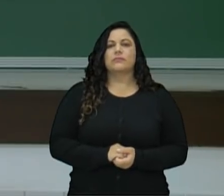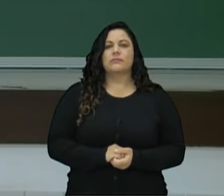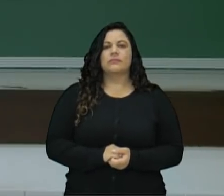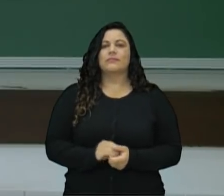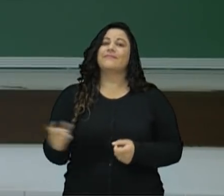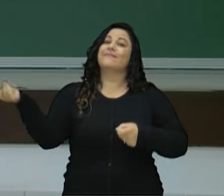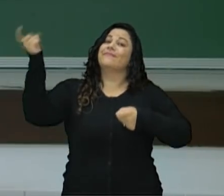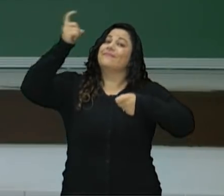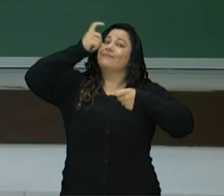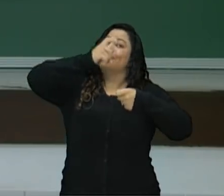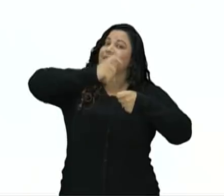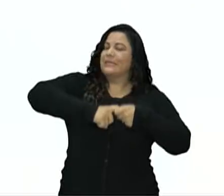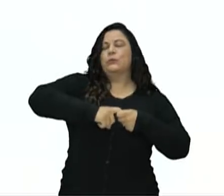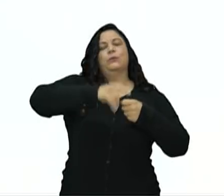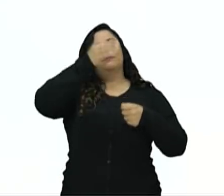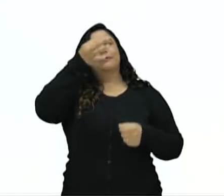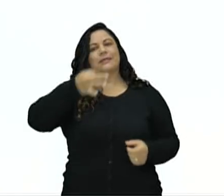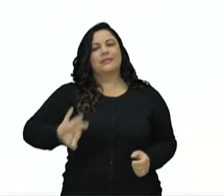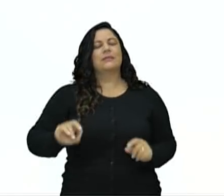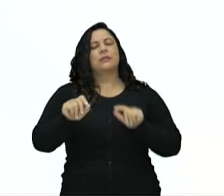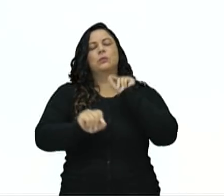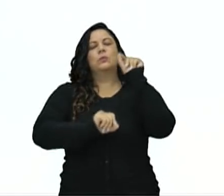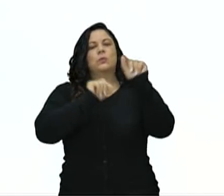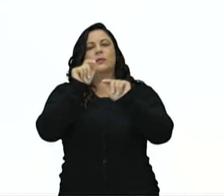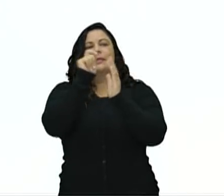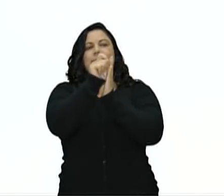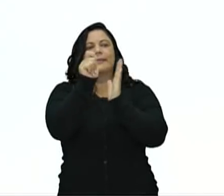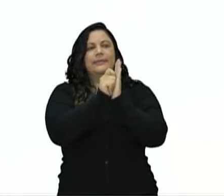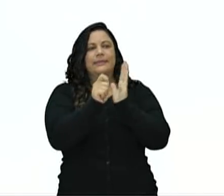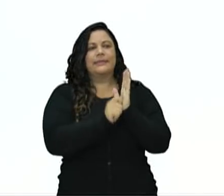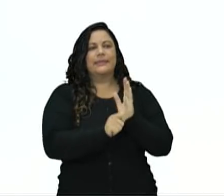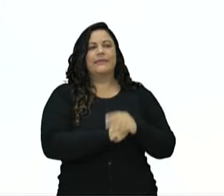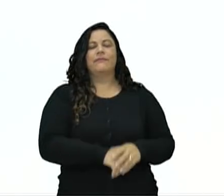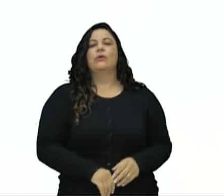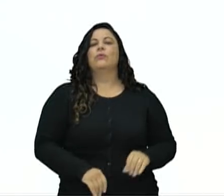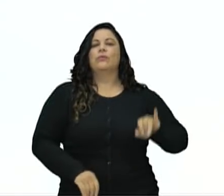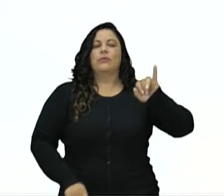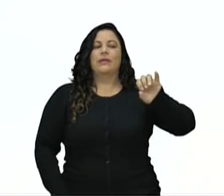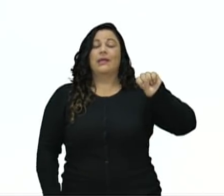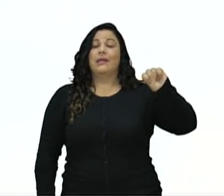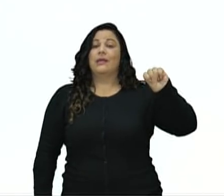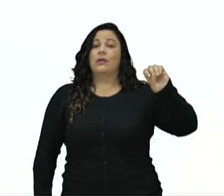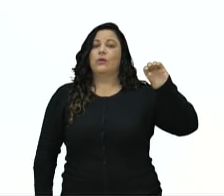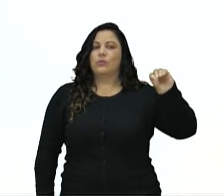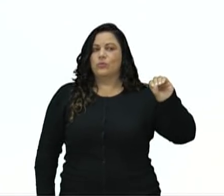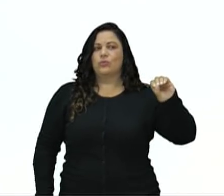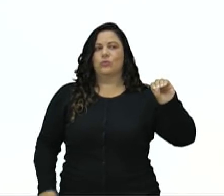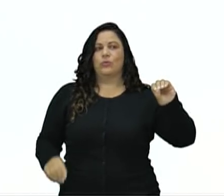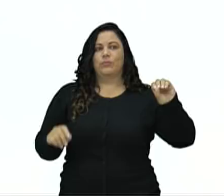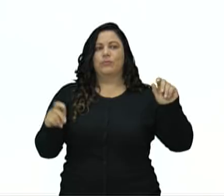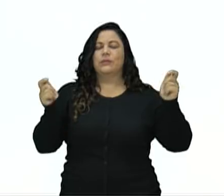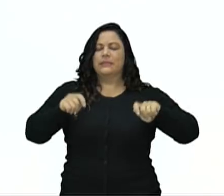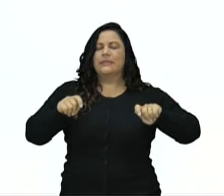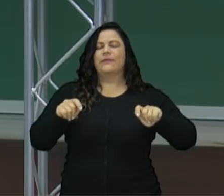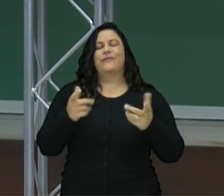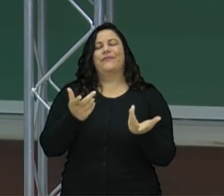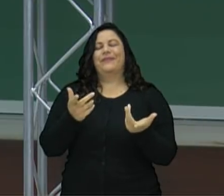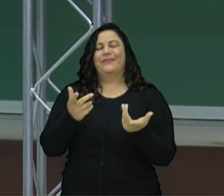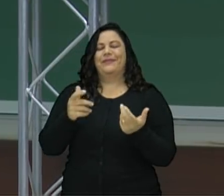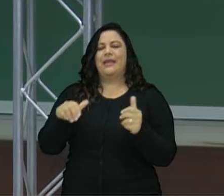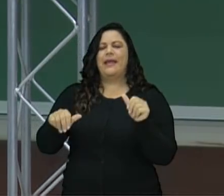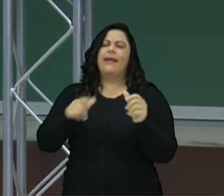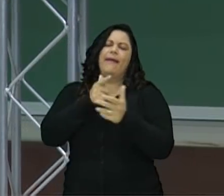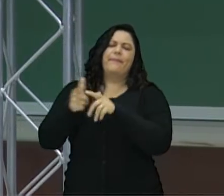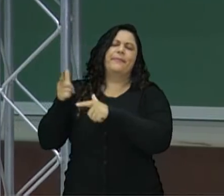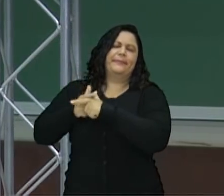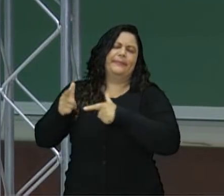Retornando então, pessoal, acertou quem escreveu que o pronome isso se refere a transtornos alimentares, né? Muito bem, vamos para